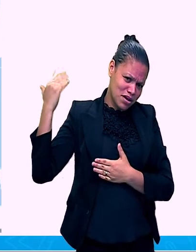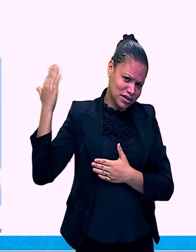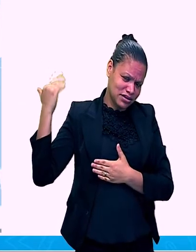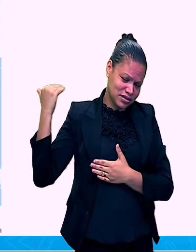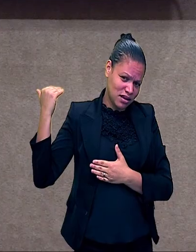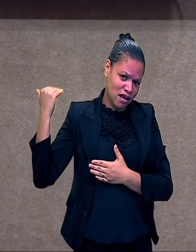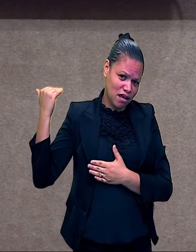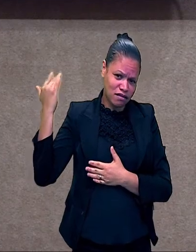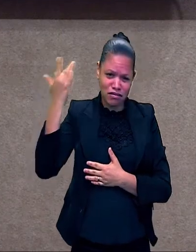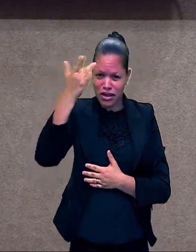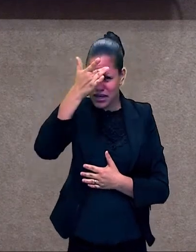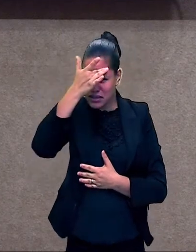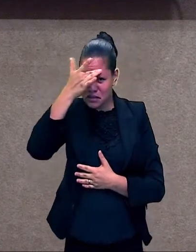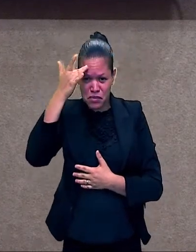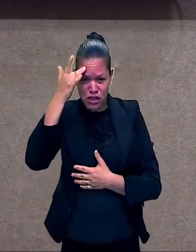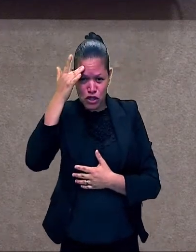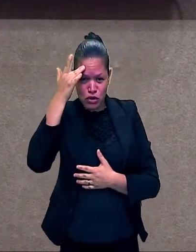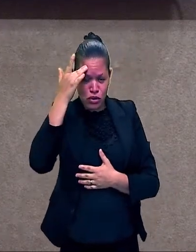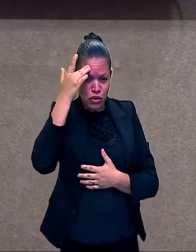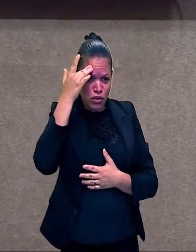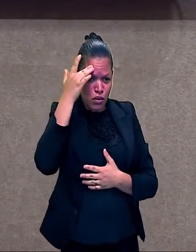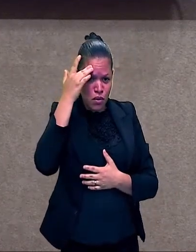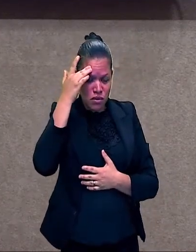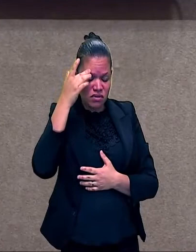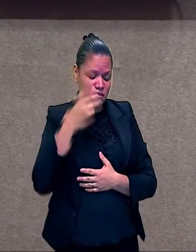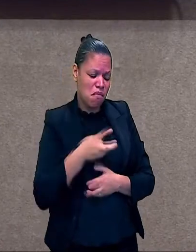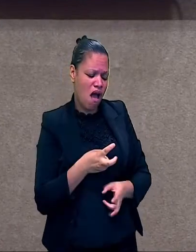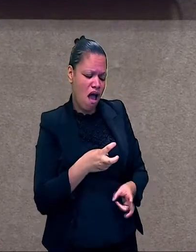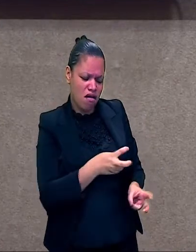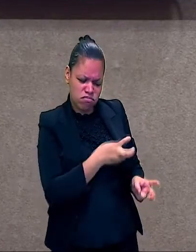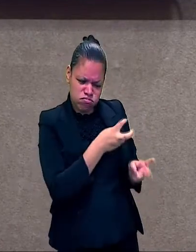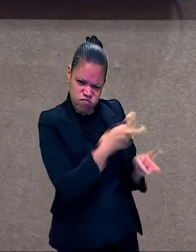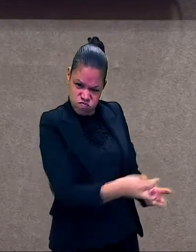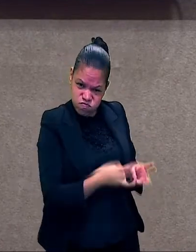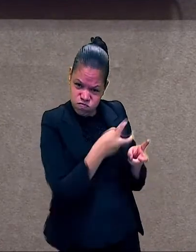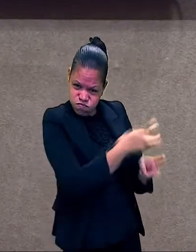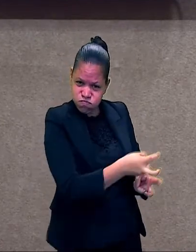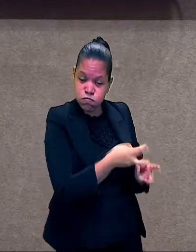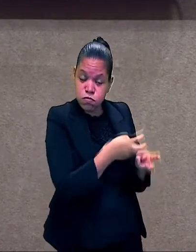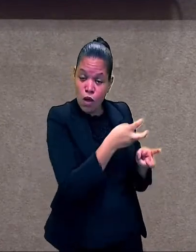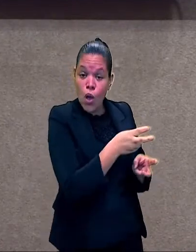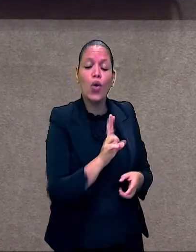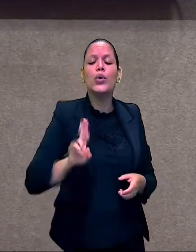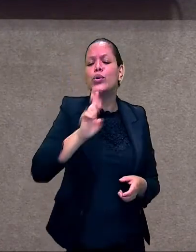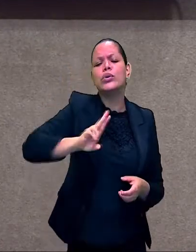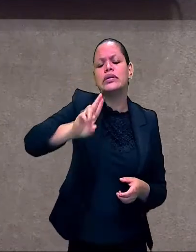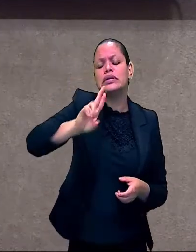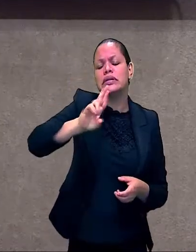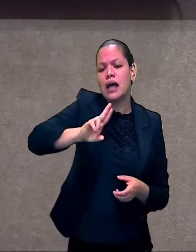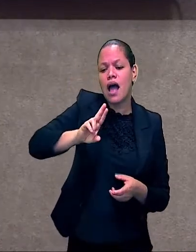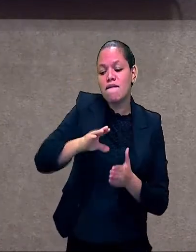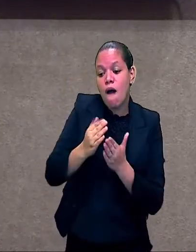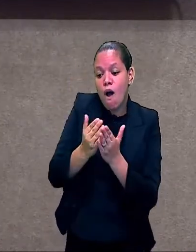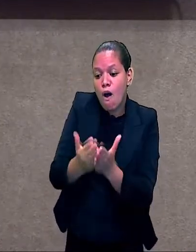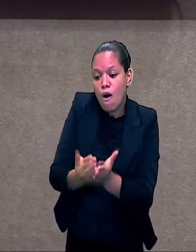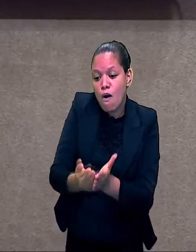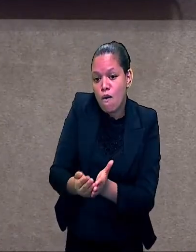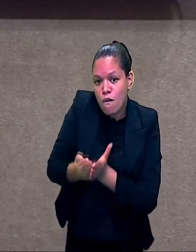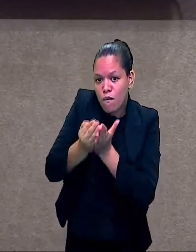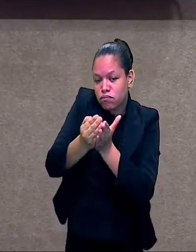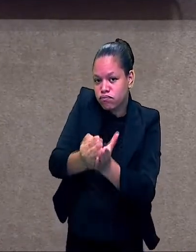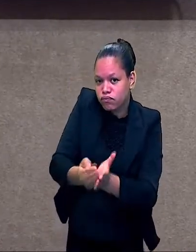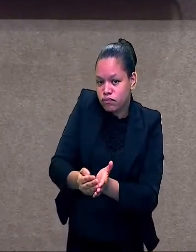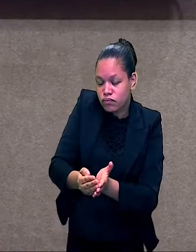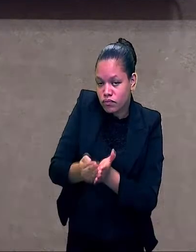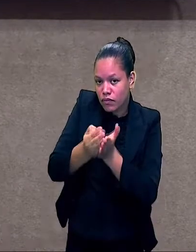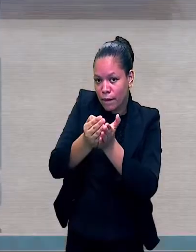seu extrativismo, sua economia, eles usavam o quê? As embarcações. Atualmente é diferente. Olha o que